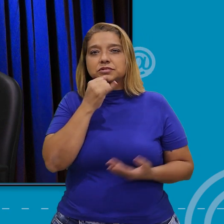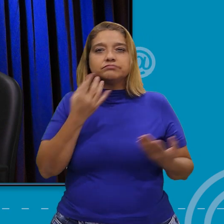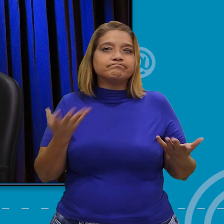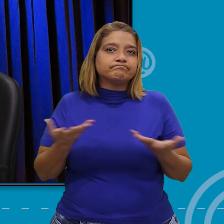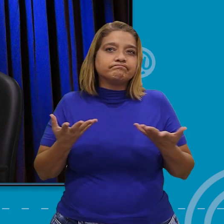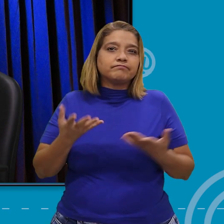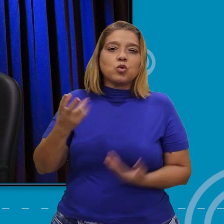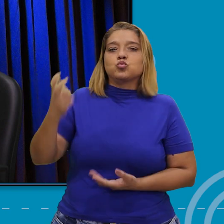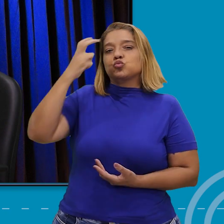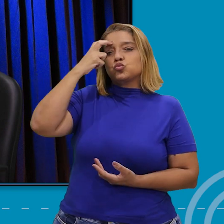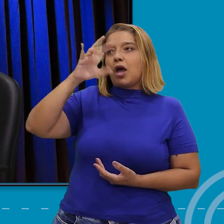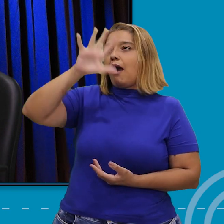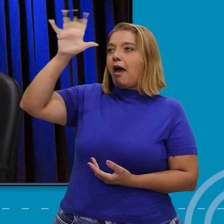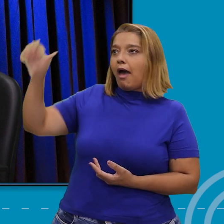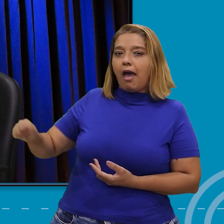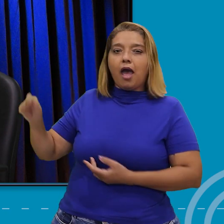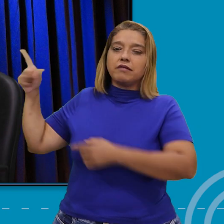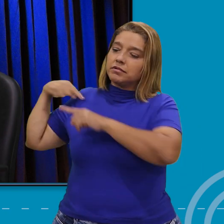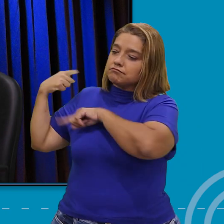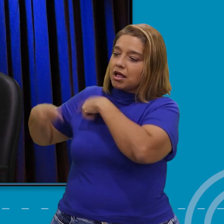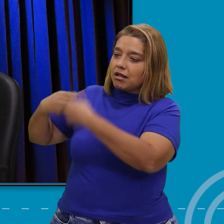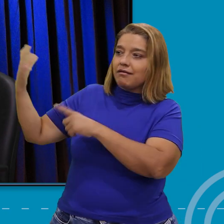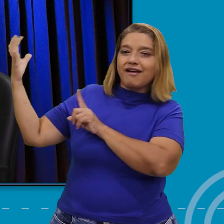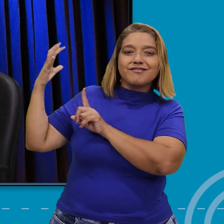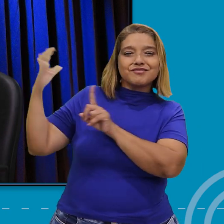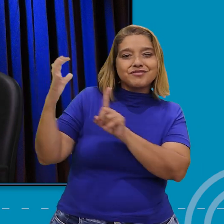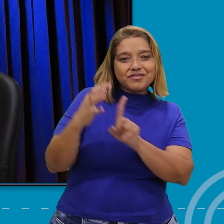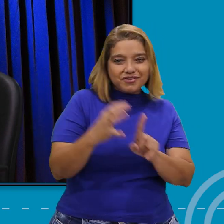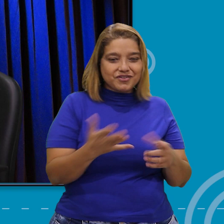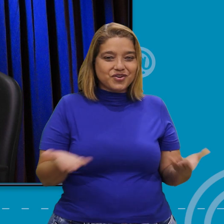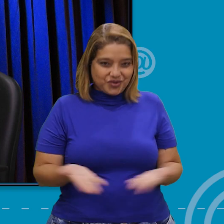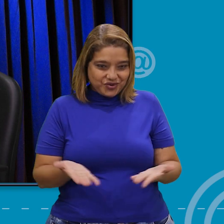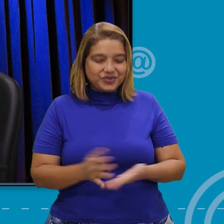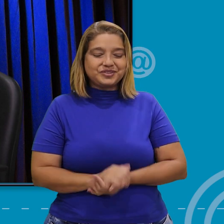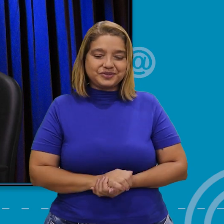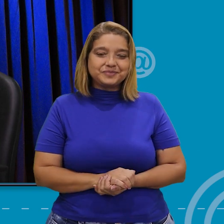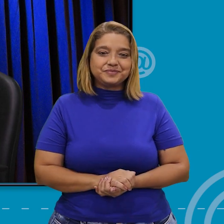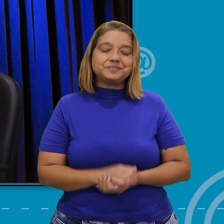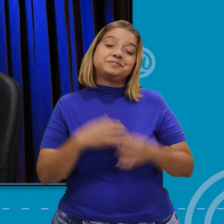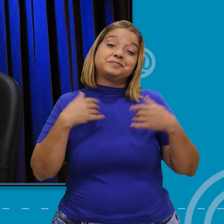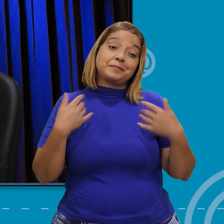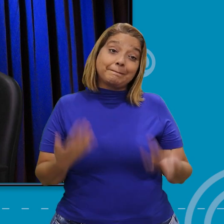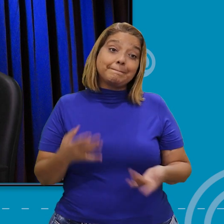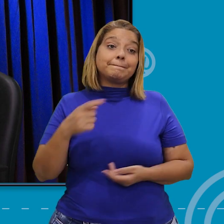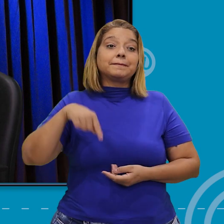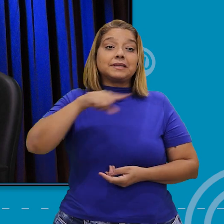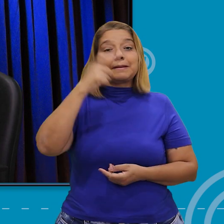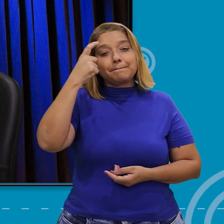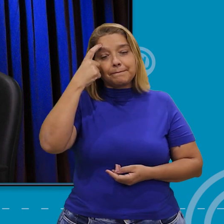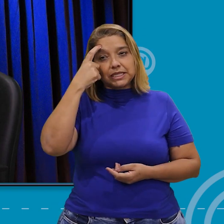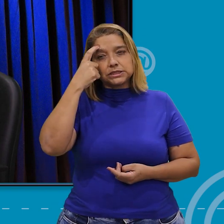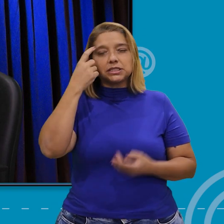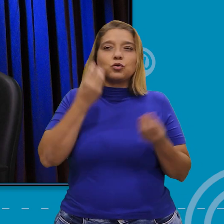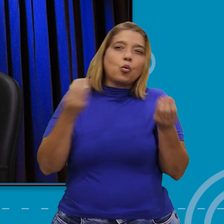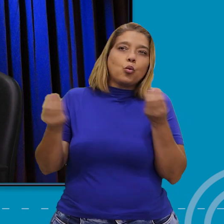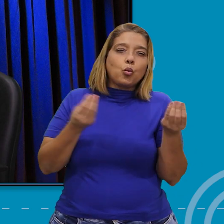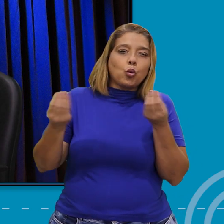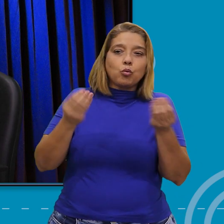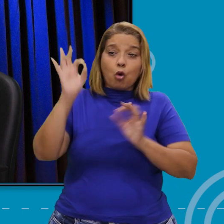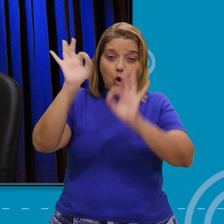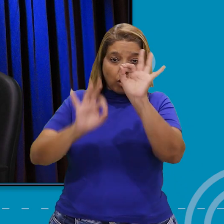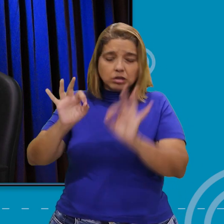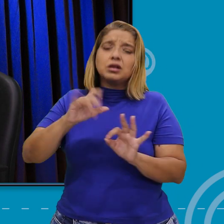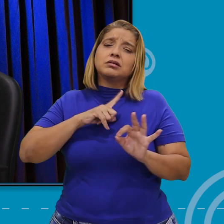da cultura africana, por exemplo, da ancestralidade. Eu acho assim que, assim, se a gente for parar um pouquinho